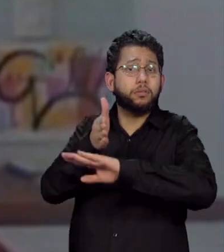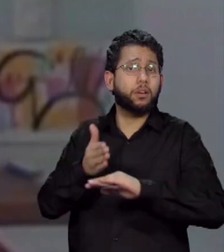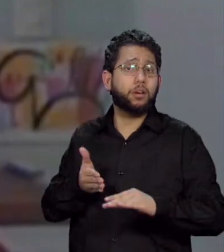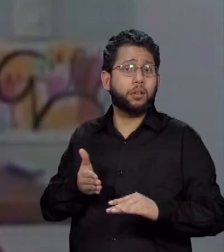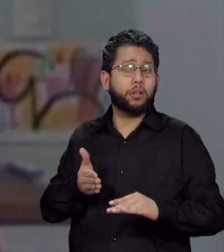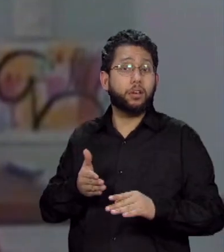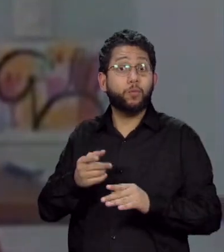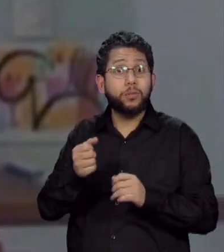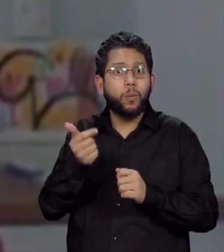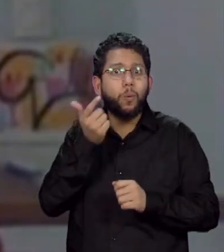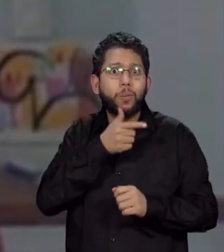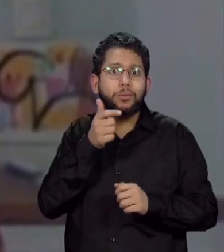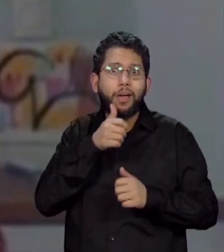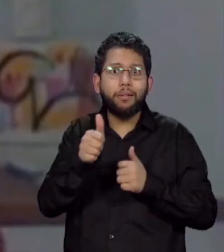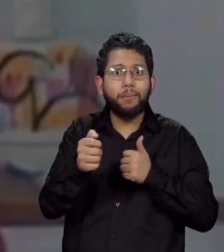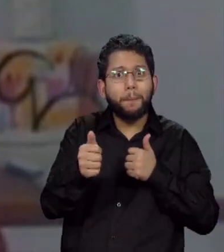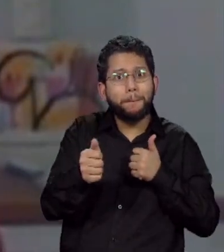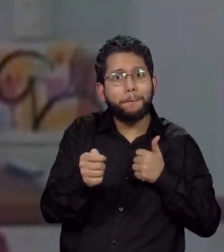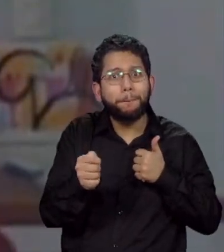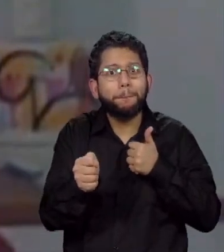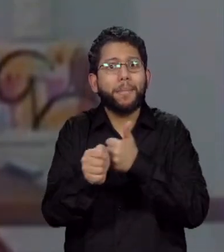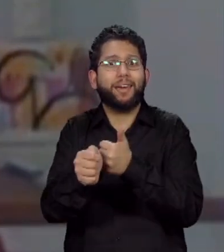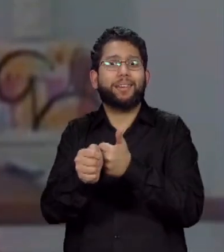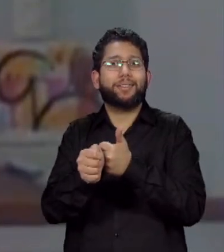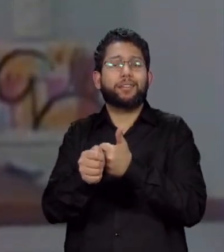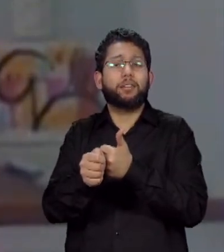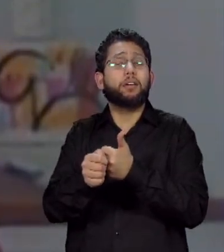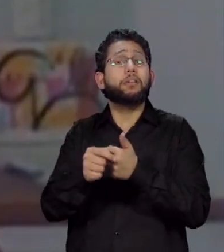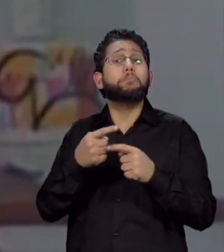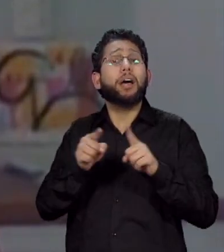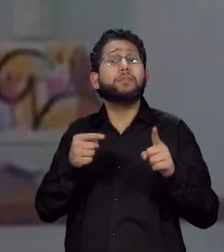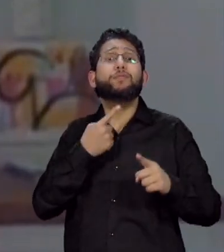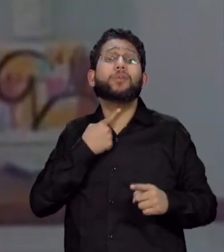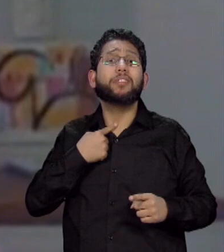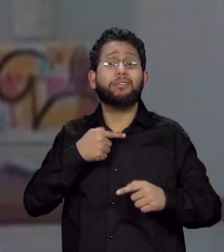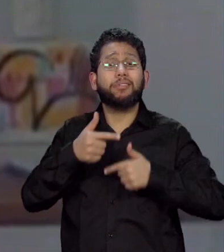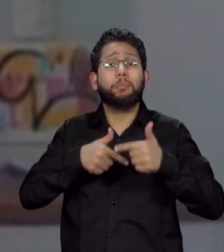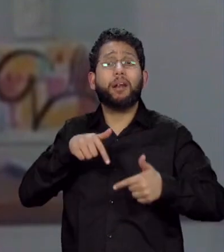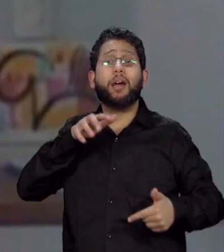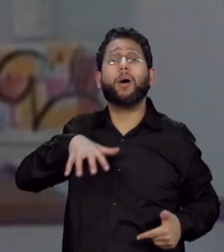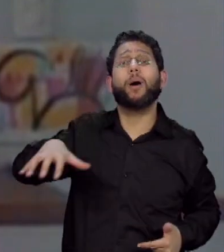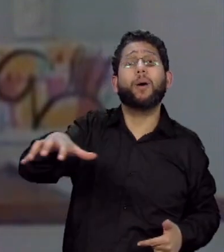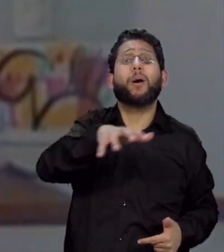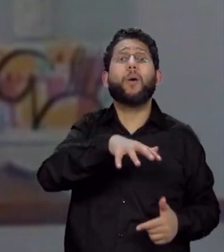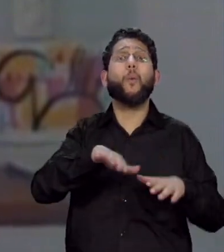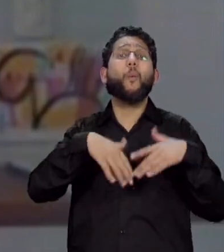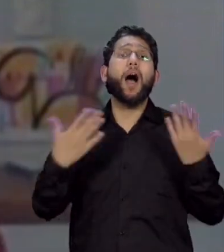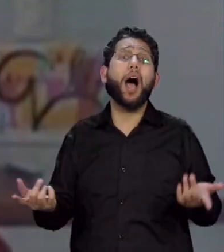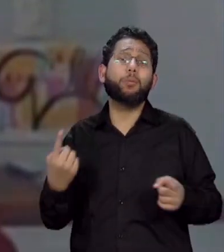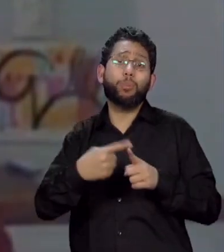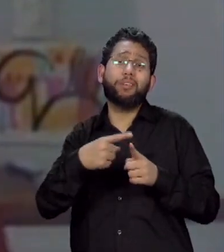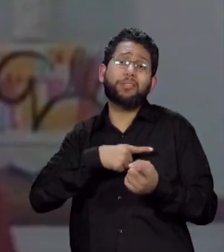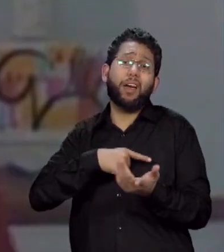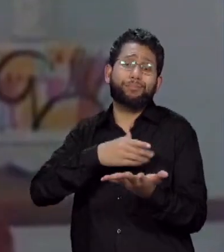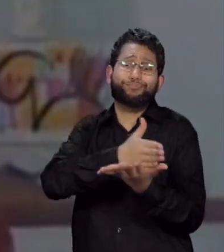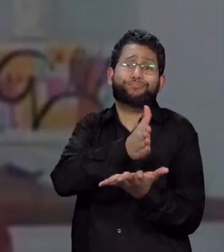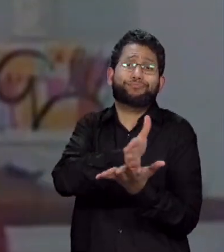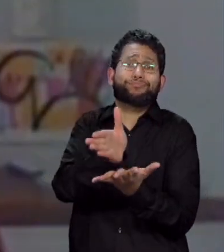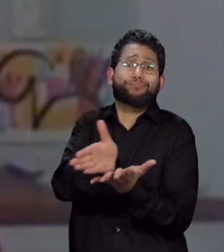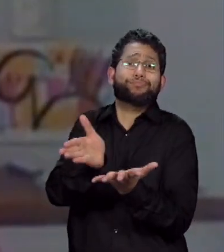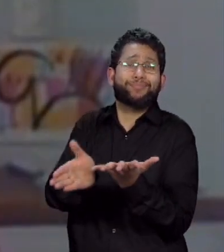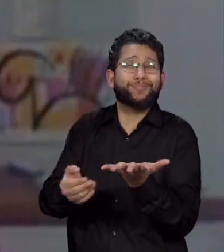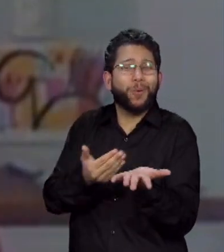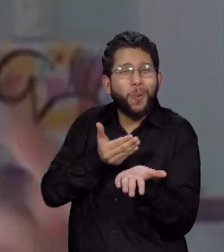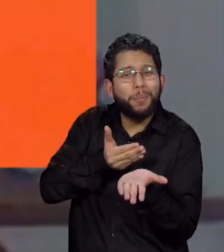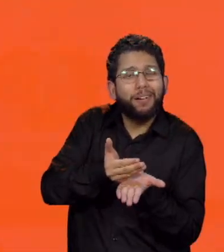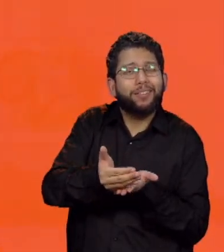partir dessa aproximação, identificar qual que é teu lugar dentro daquele universo, né? Para poder começar a ter